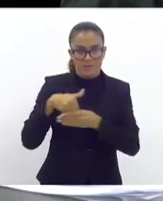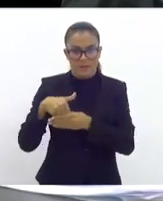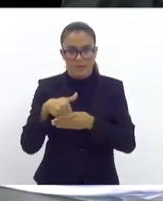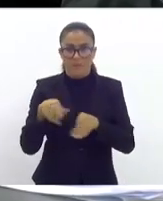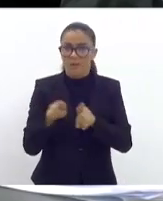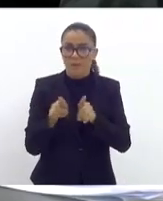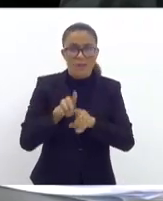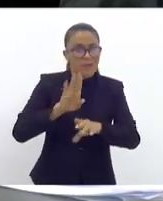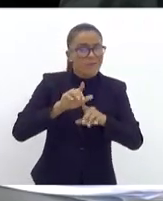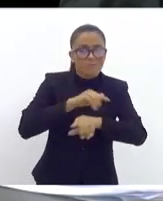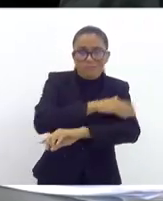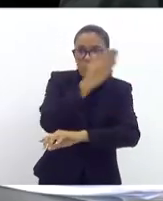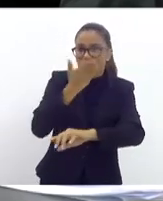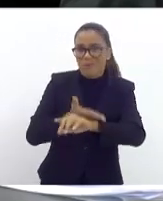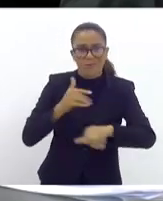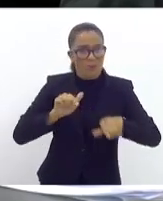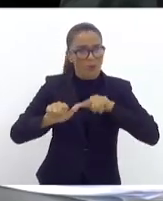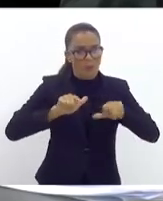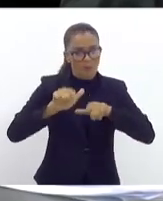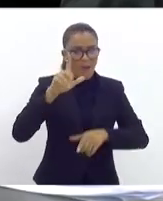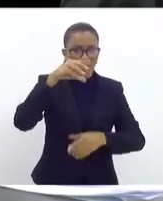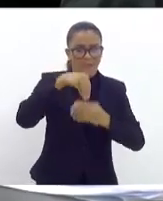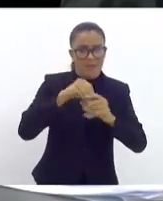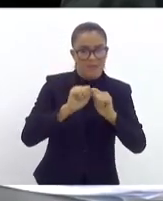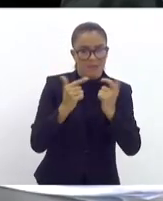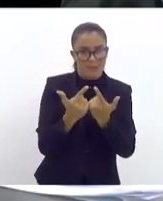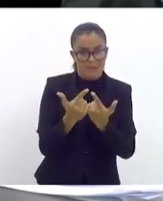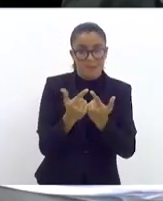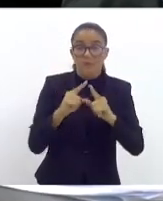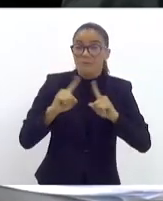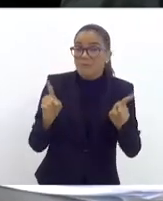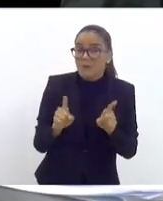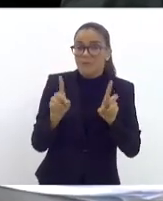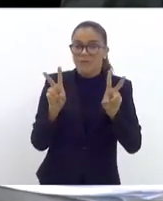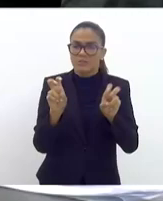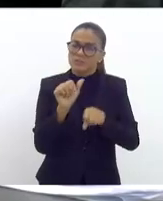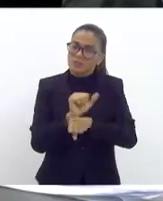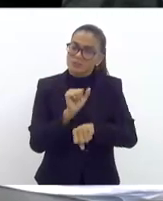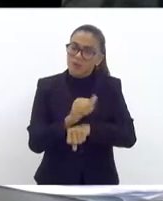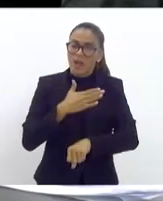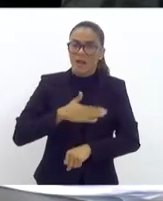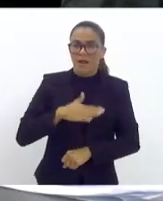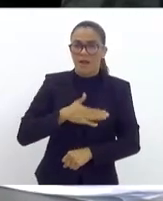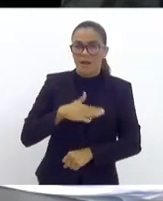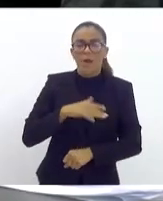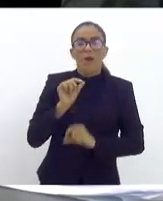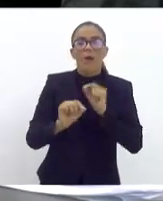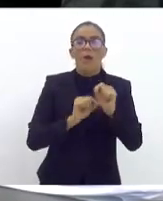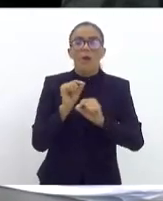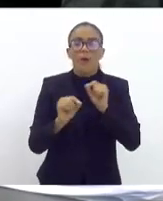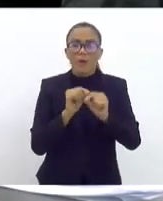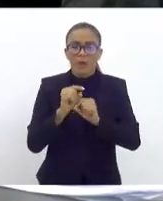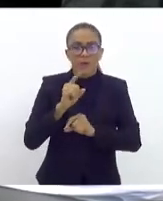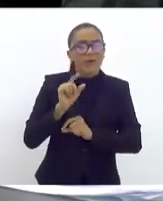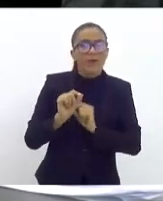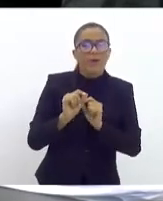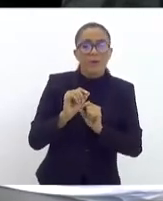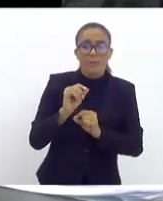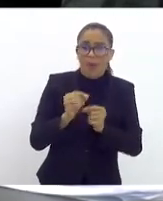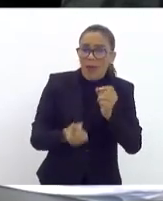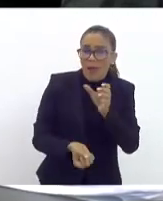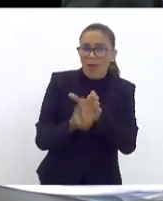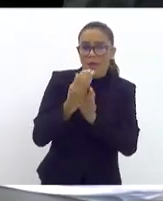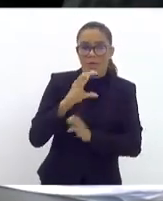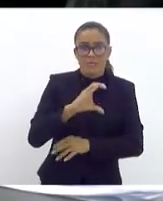aqui o dia inteiro como a gente mas o motivo da gente aguardar um pouco primeiro a saber tudo que manda os pressupostos para uma CPI